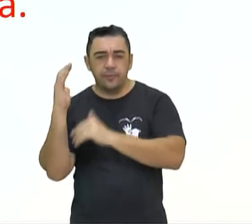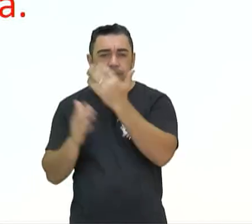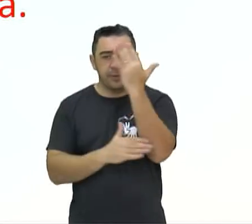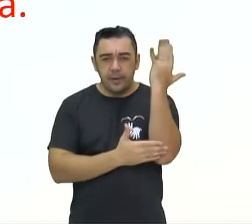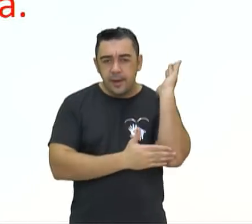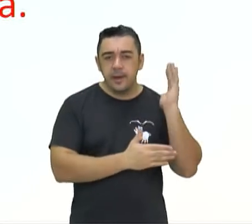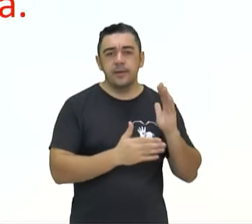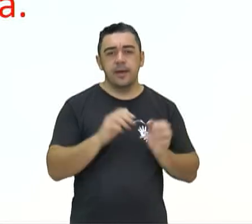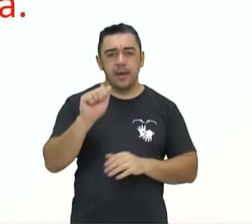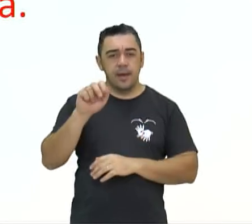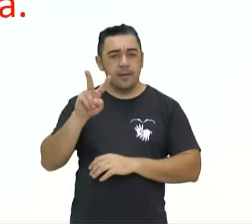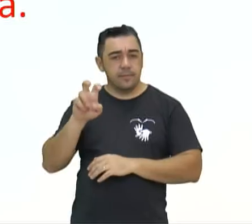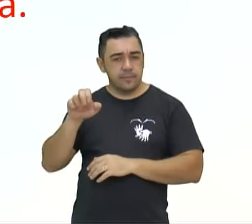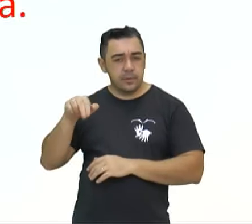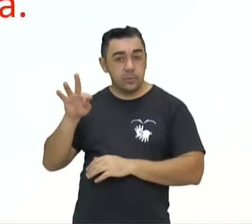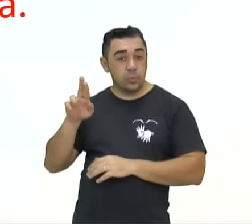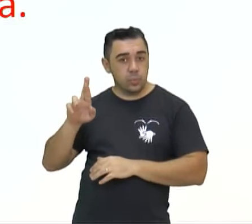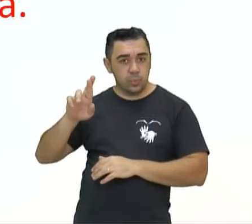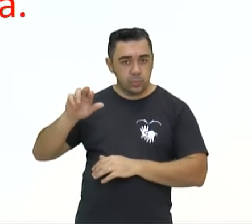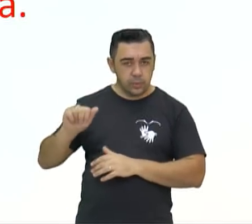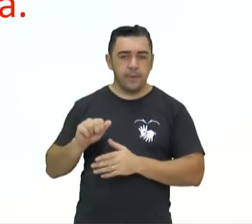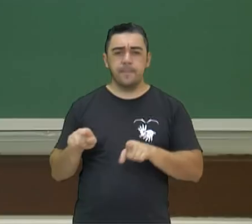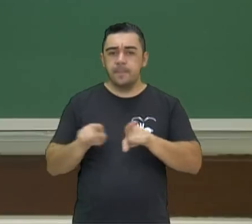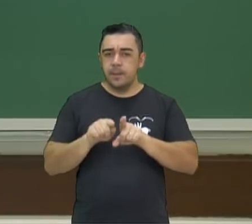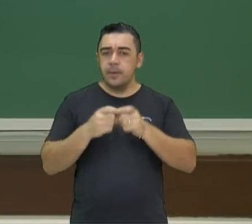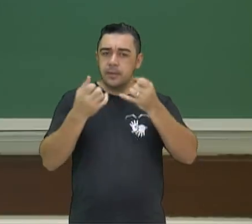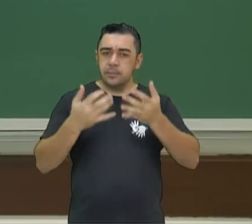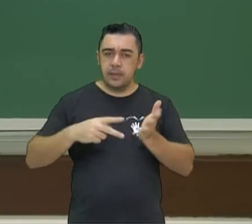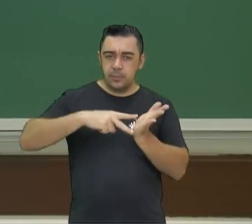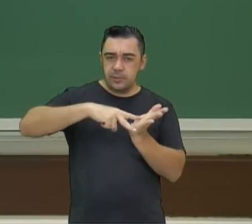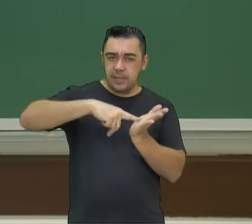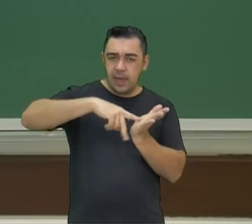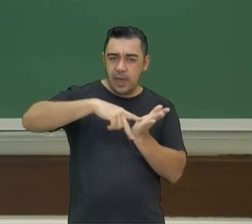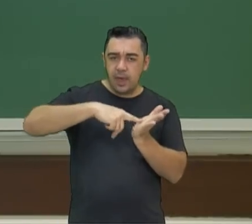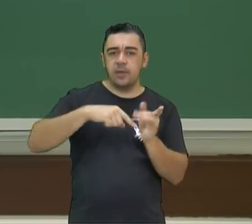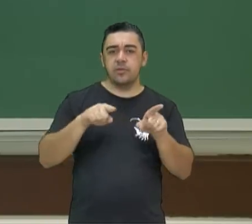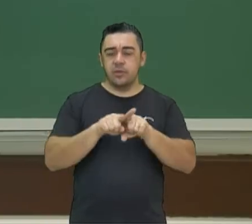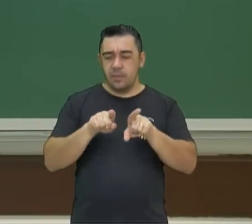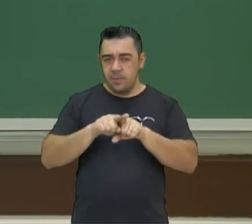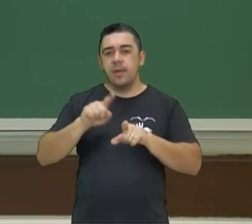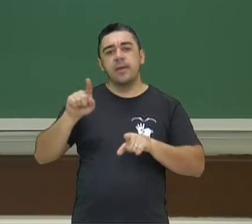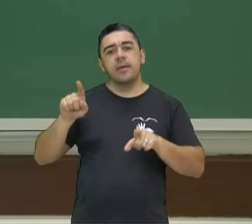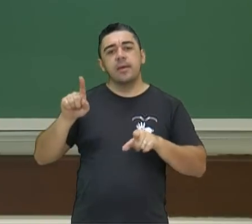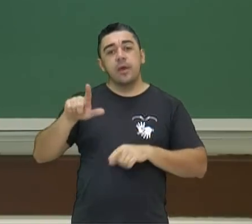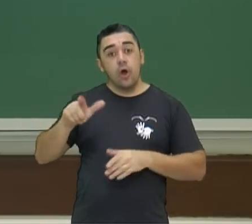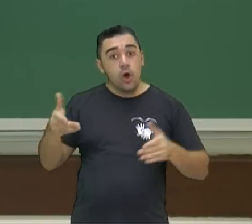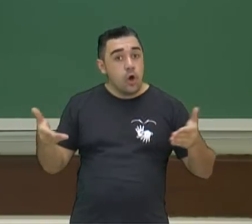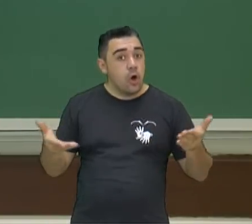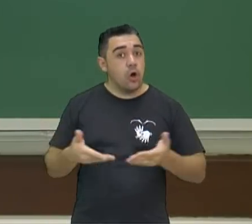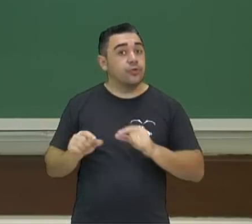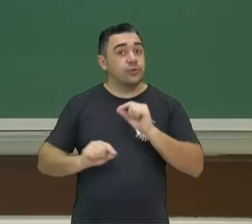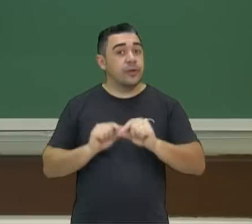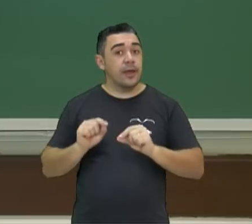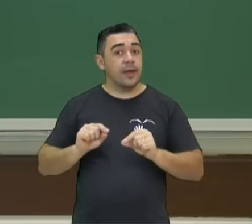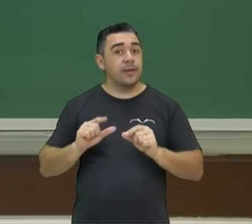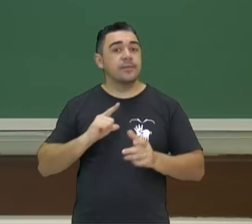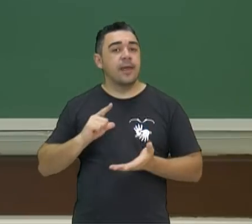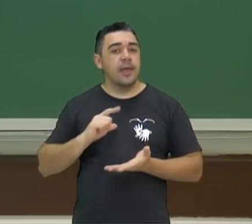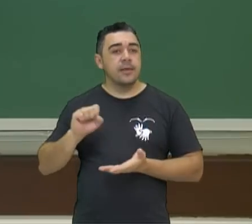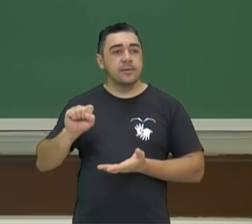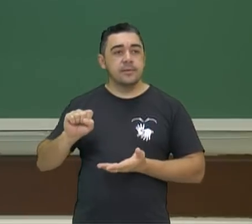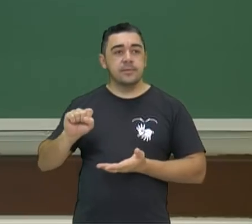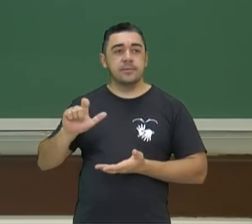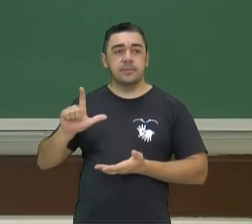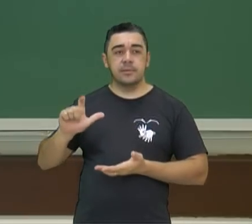relação à educação física. Falamos do skate, como uma das modalidades, e hoje teremos